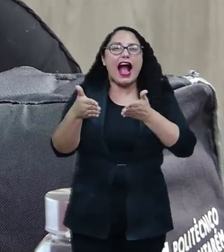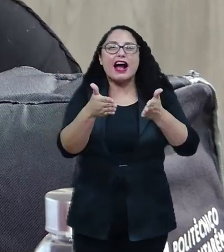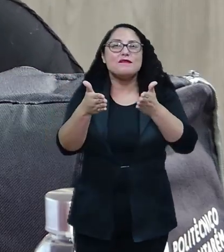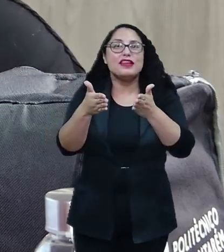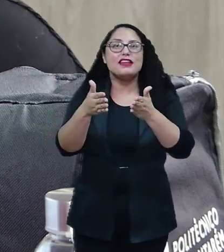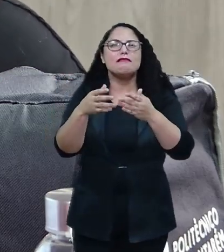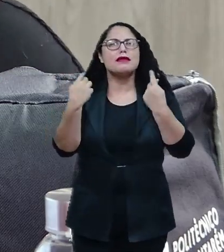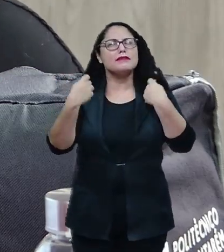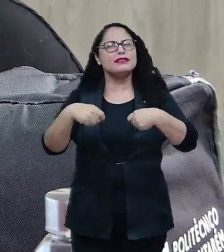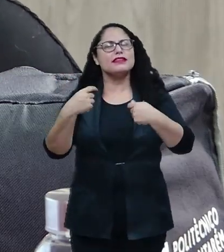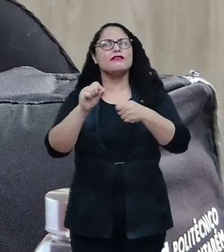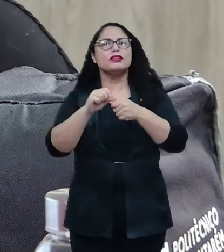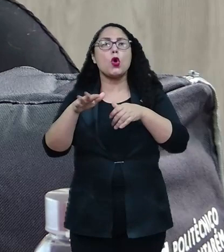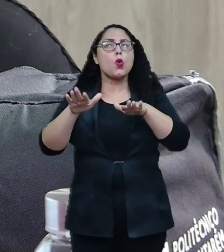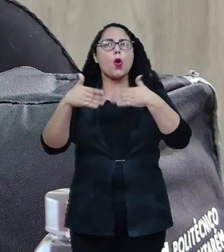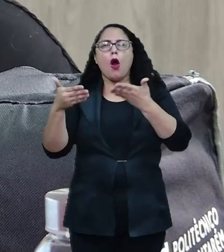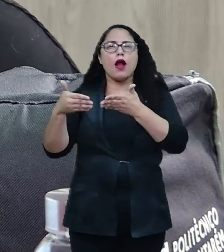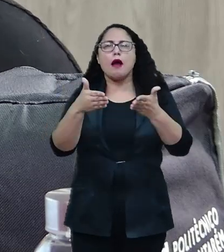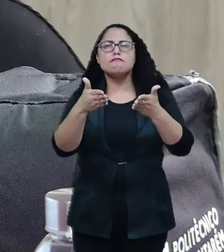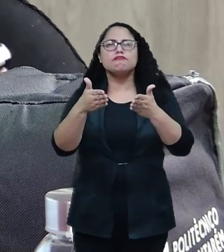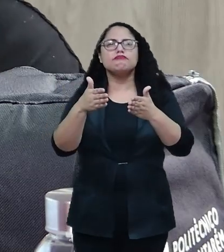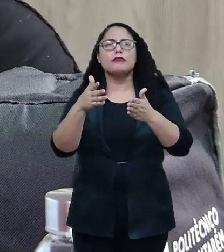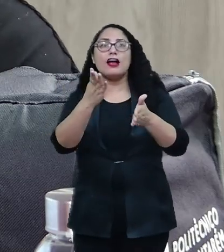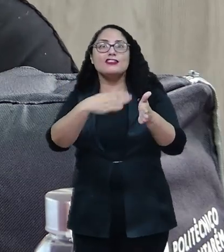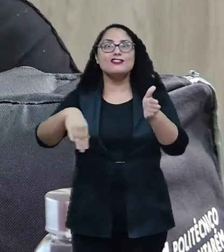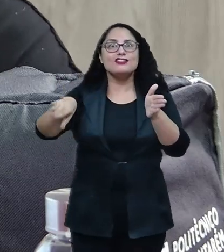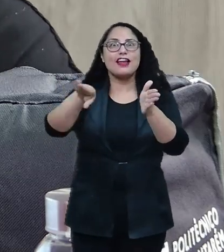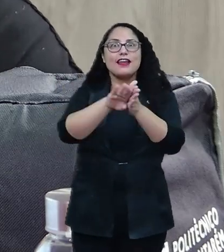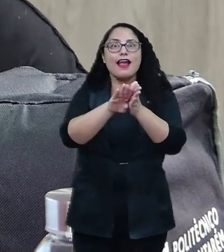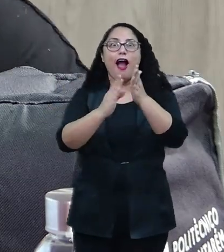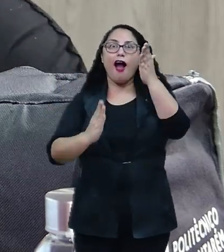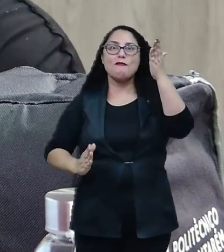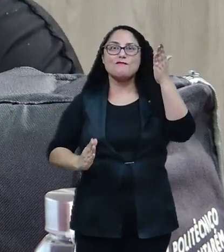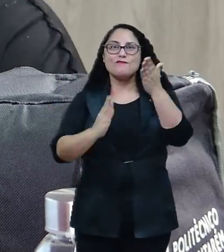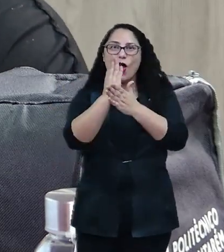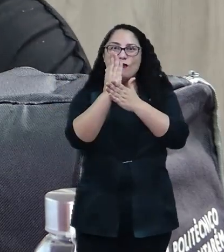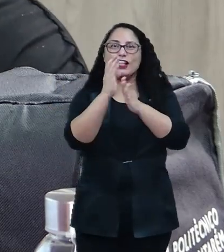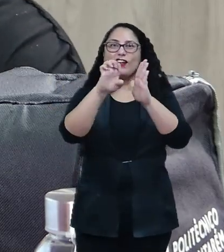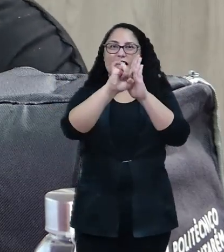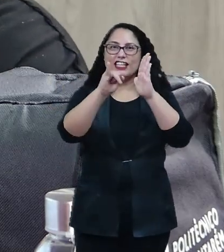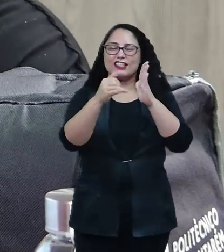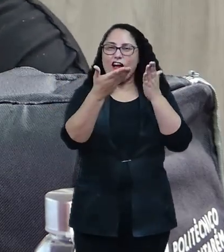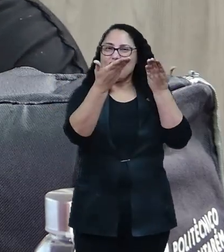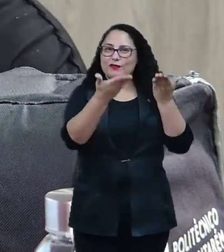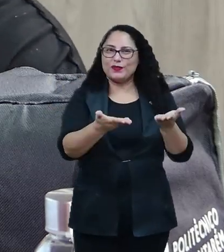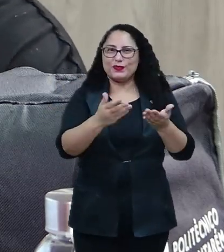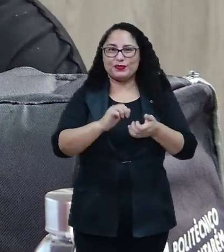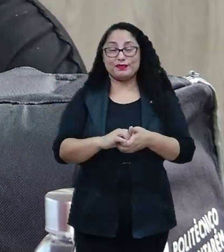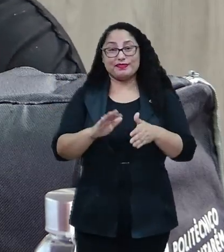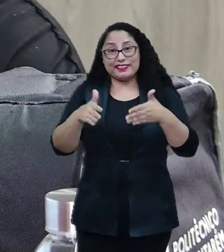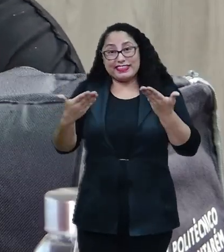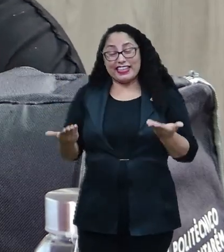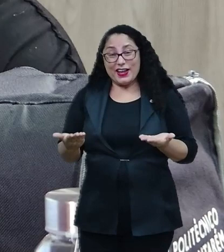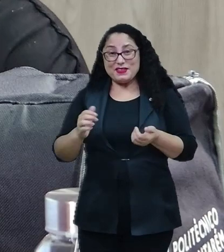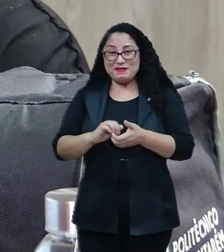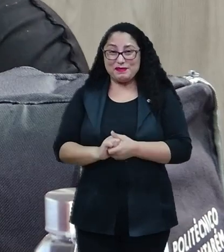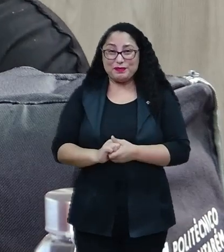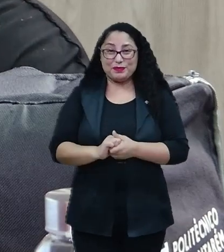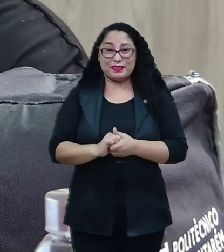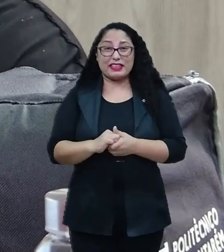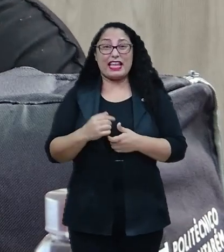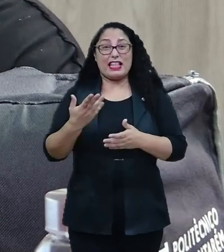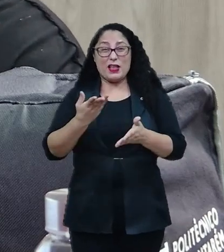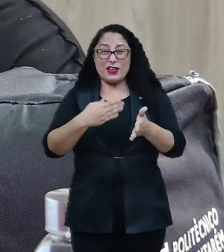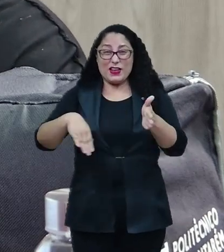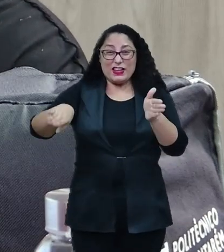eles devem fazer, qual caminho devem trilhar para chegar a uma aprovação, né, no edital desses. Bom, desde